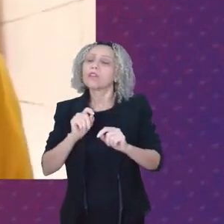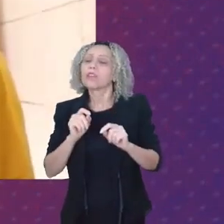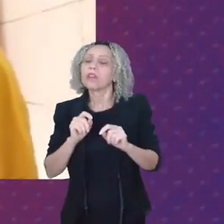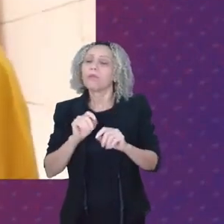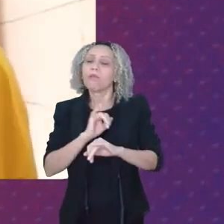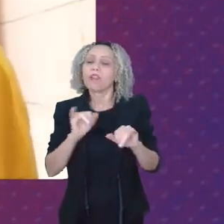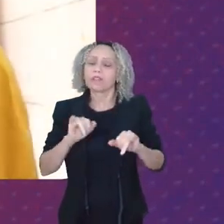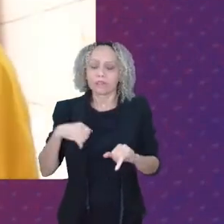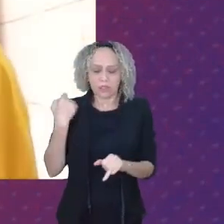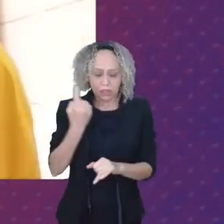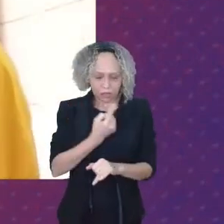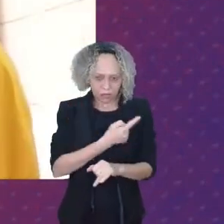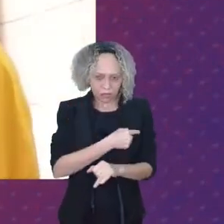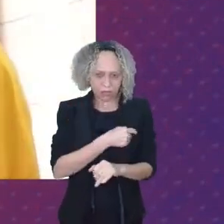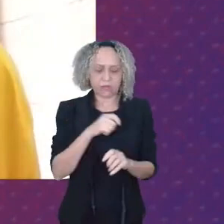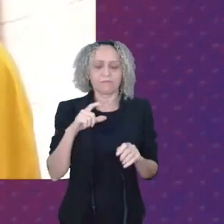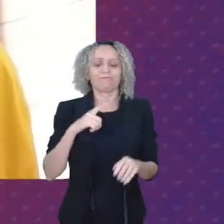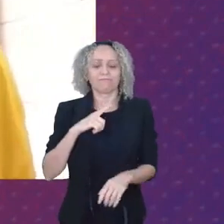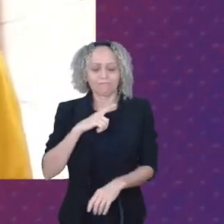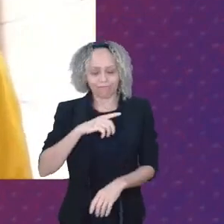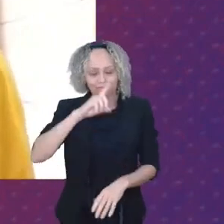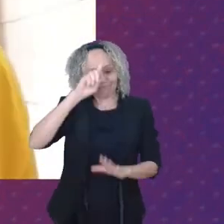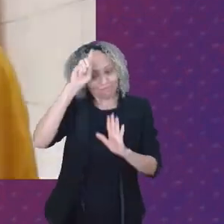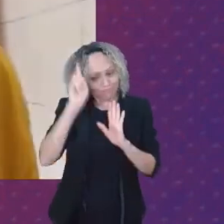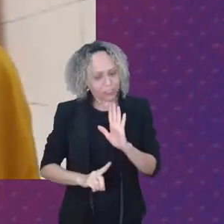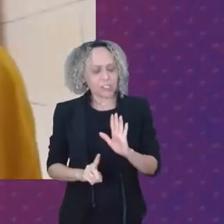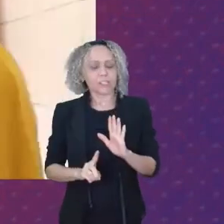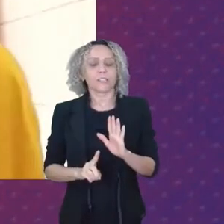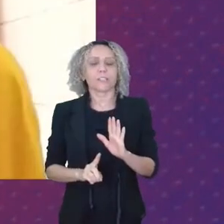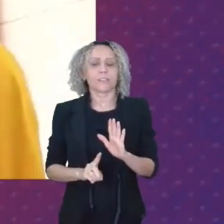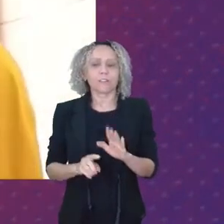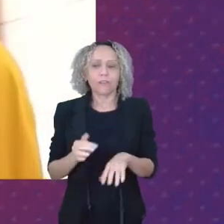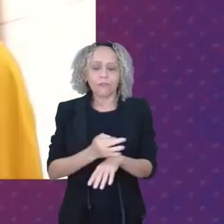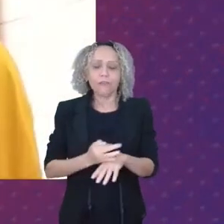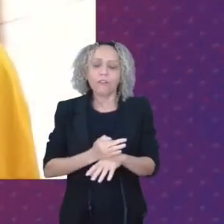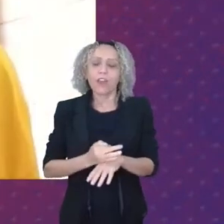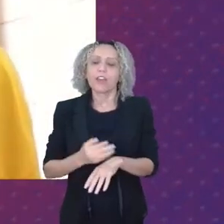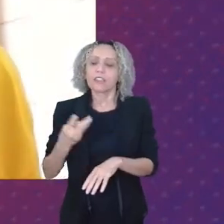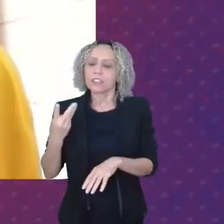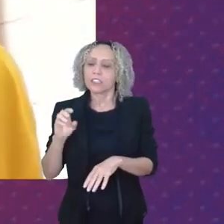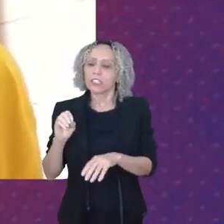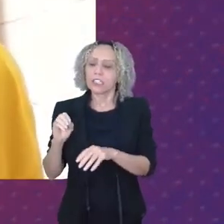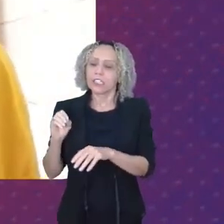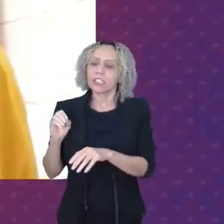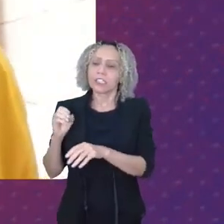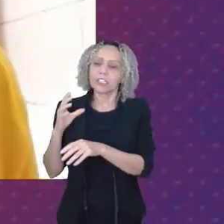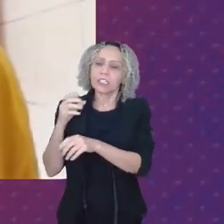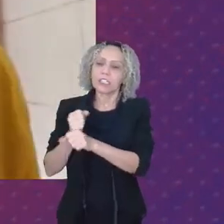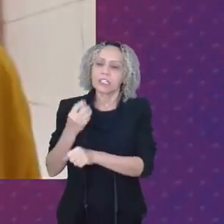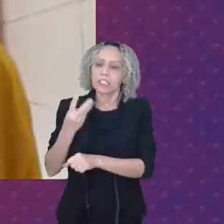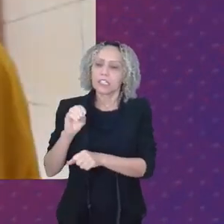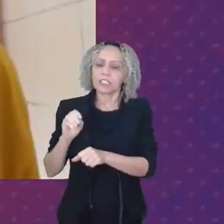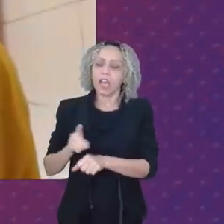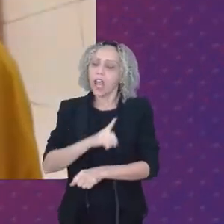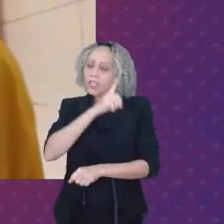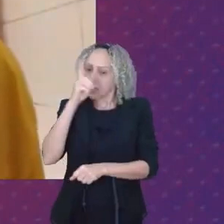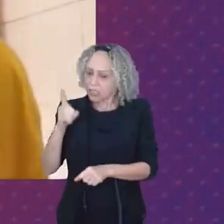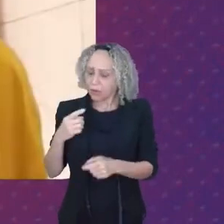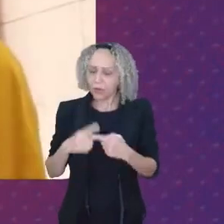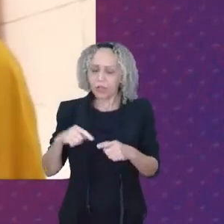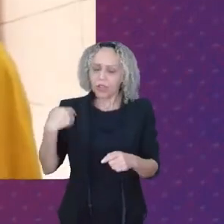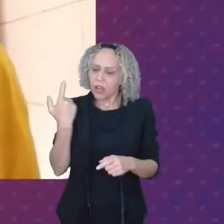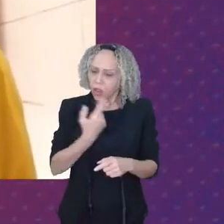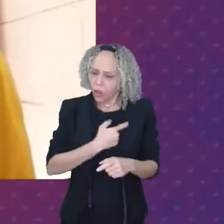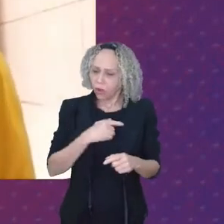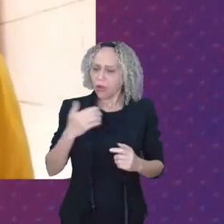dizendo que nós tínhamos direito a férias de 30 dias porque pertencemos à classe trabalhadora e que, portanto, não era justo. Então,